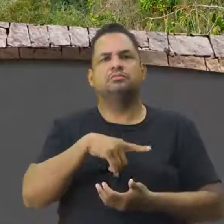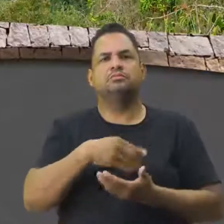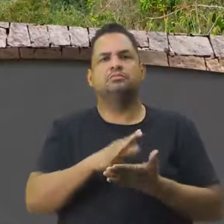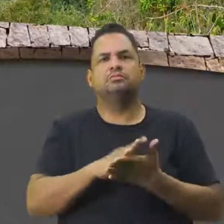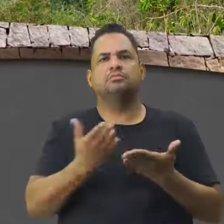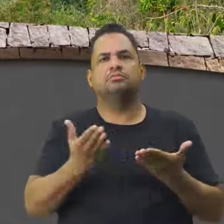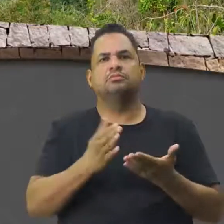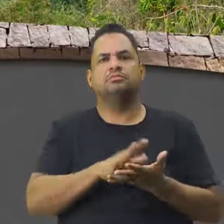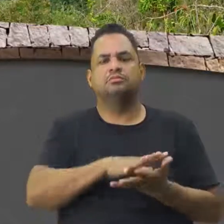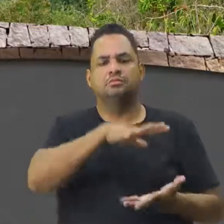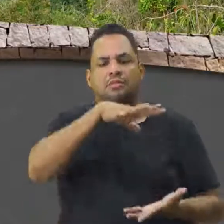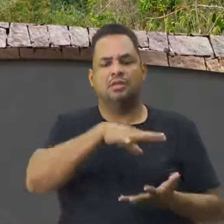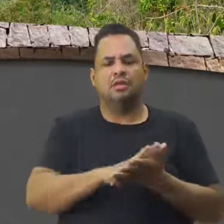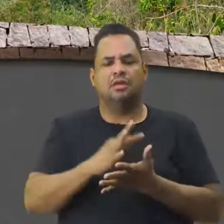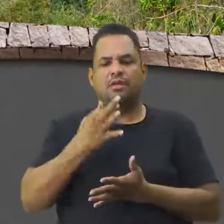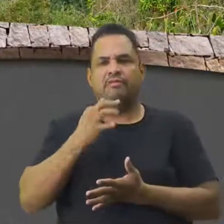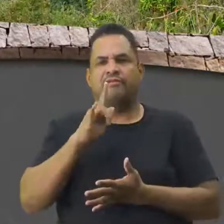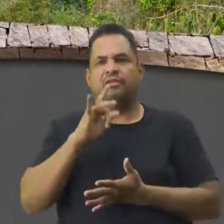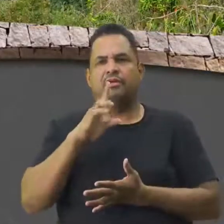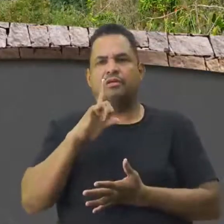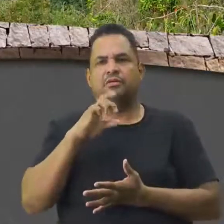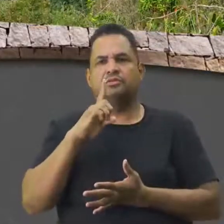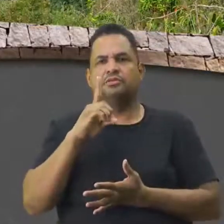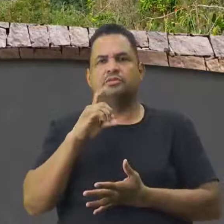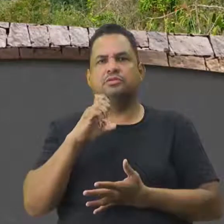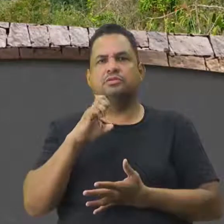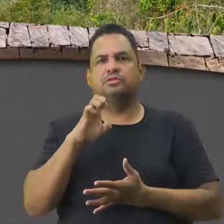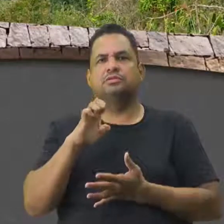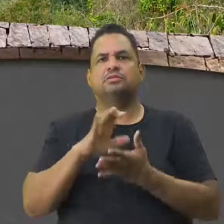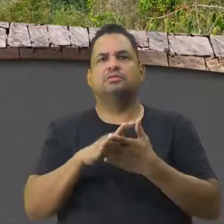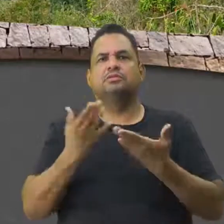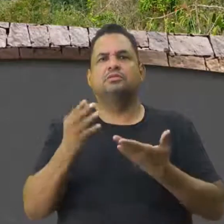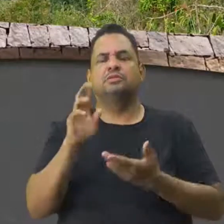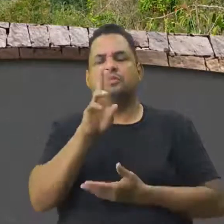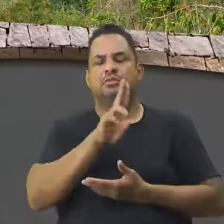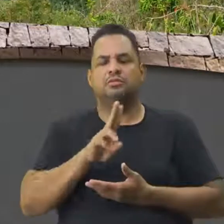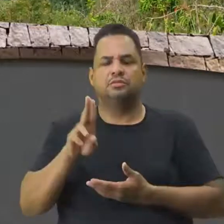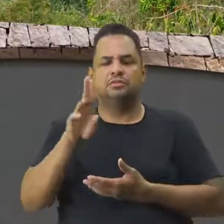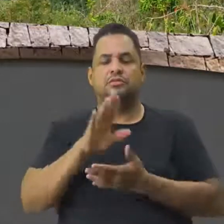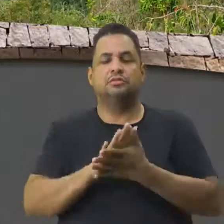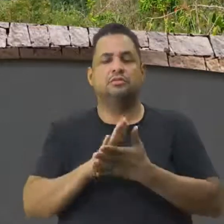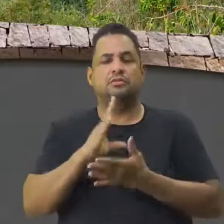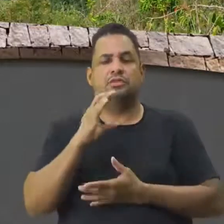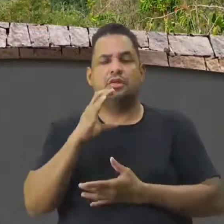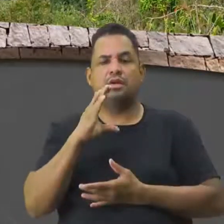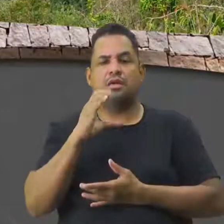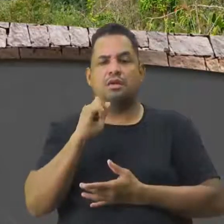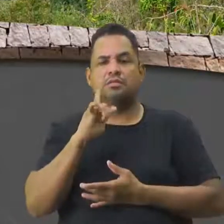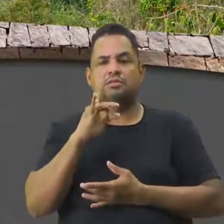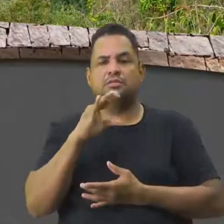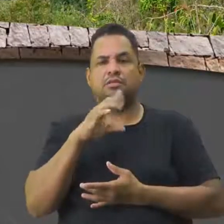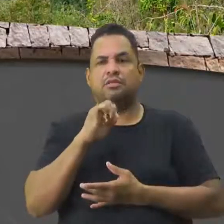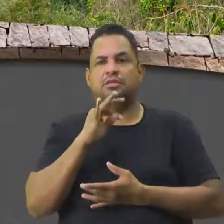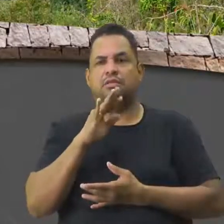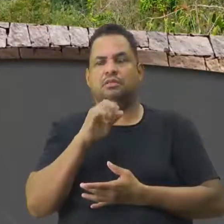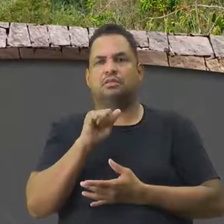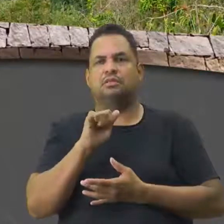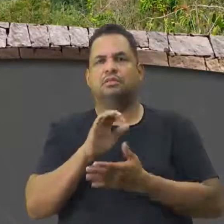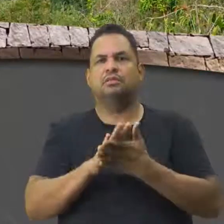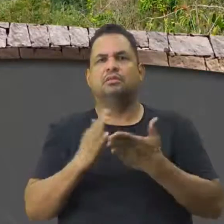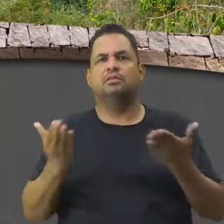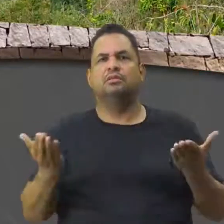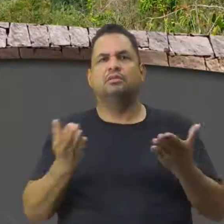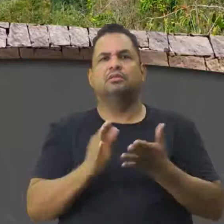chamada de frande. Aquilo ali é um exemplo do que é utilizada a casterita. Resumindo, a